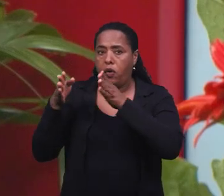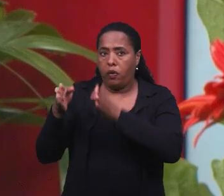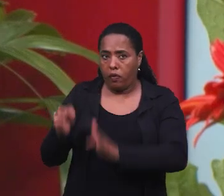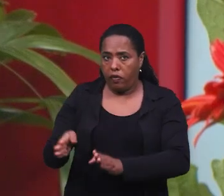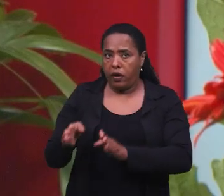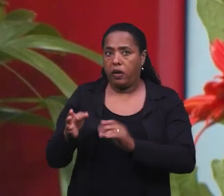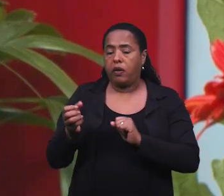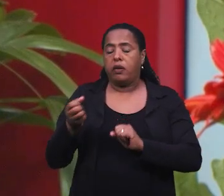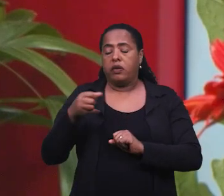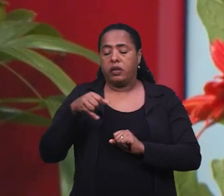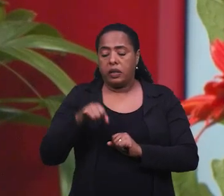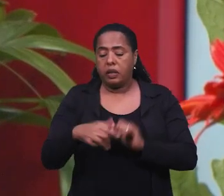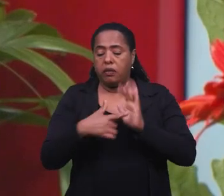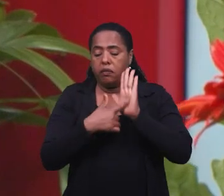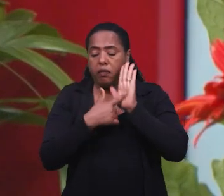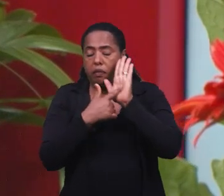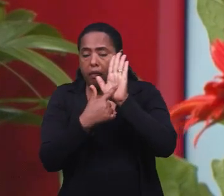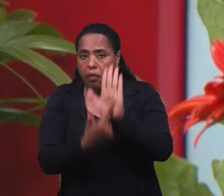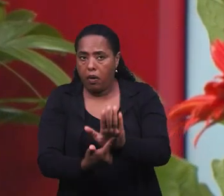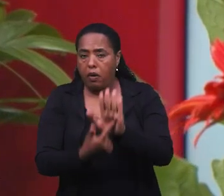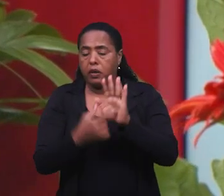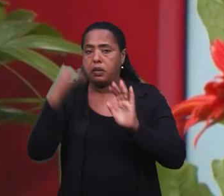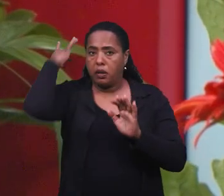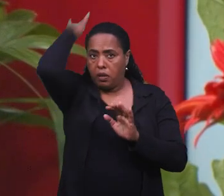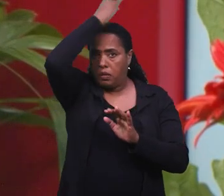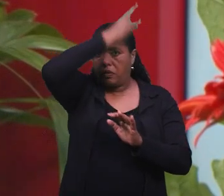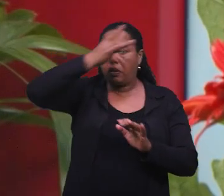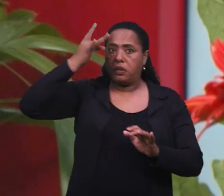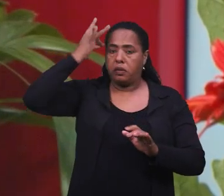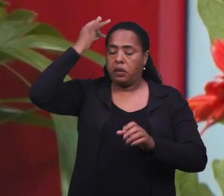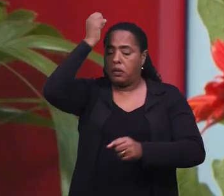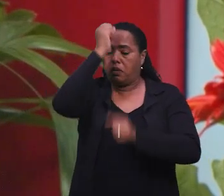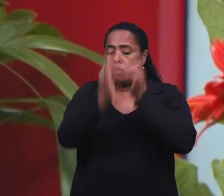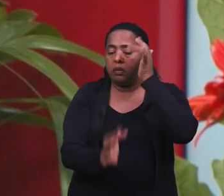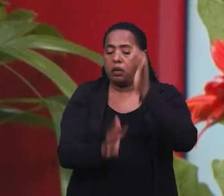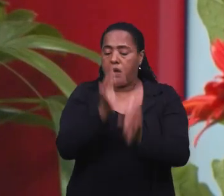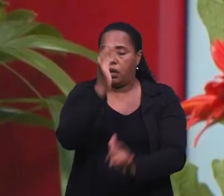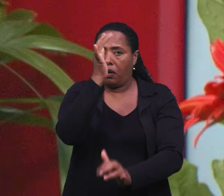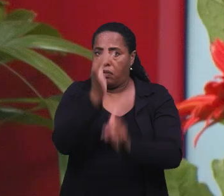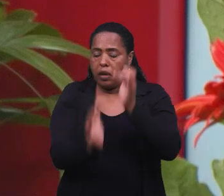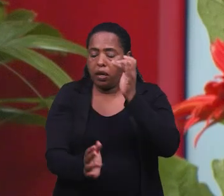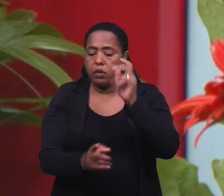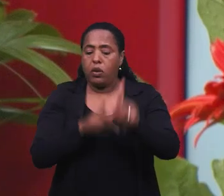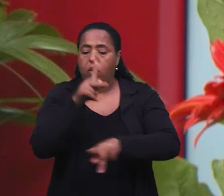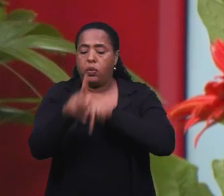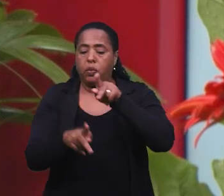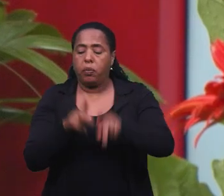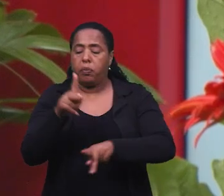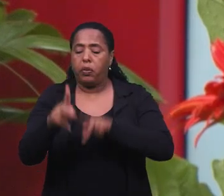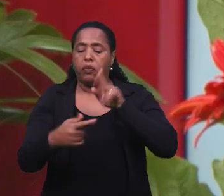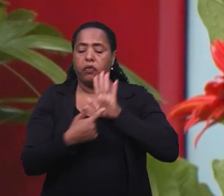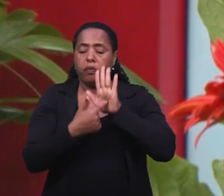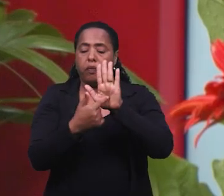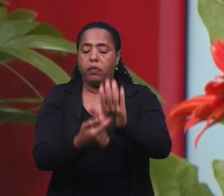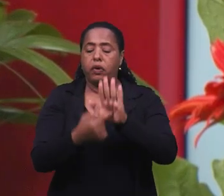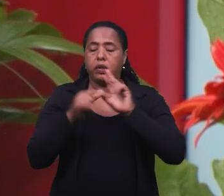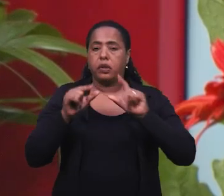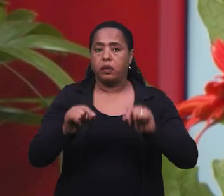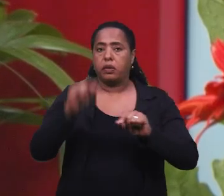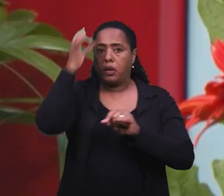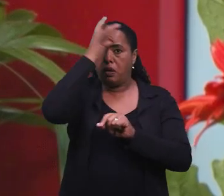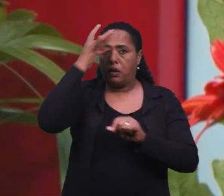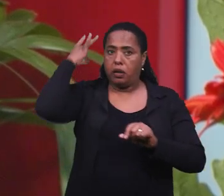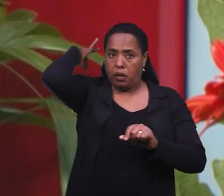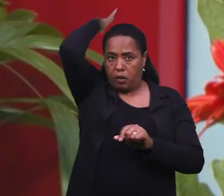a participação, e aí vai talvez até este veículo de bênção que o Senhor nos deu, né, como esse